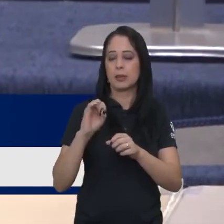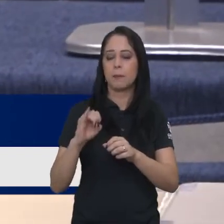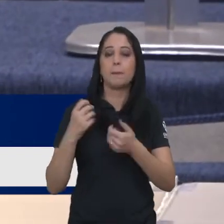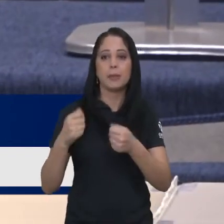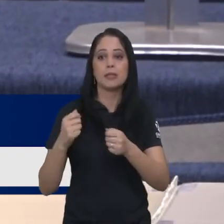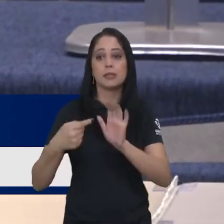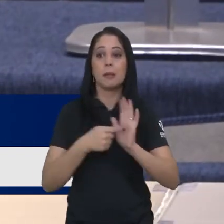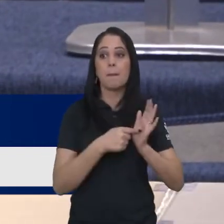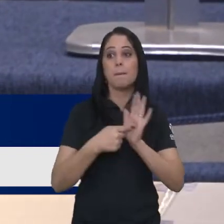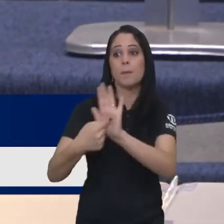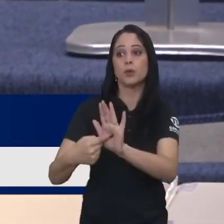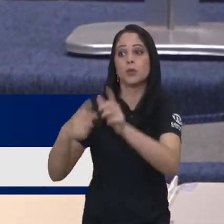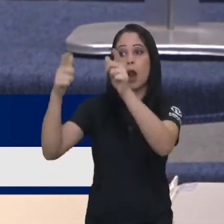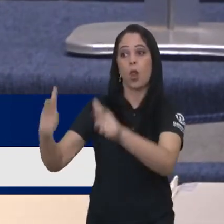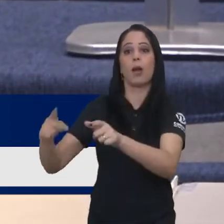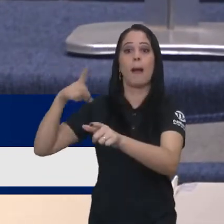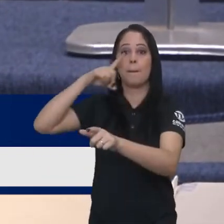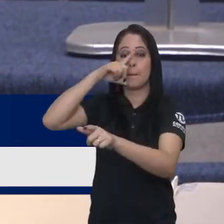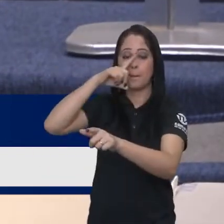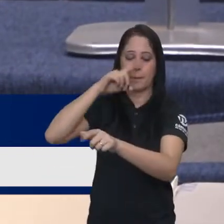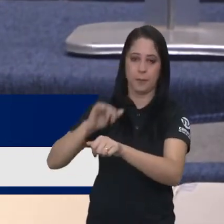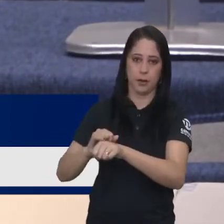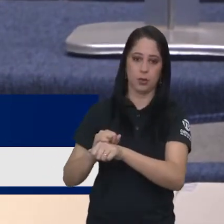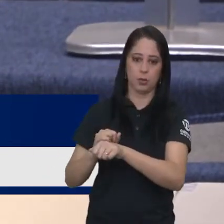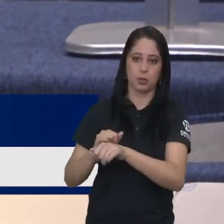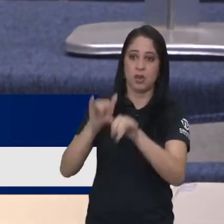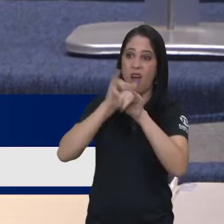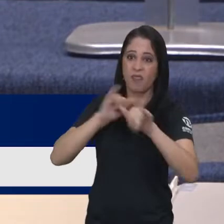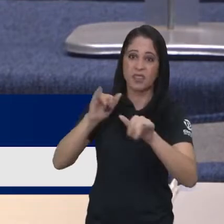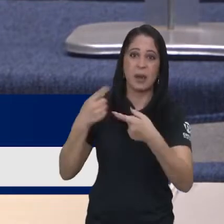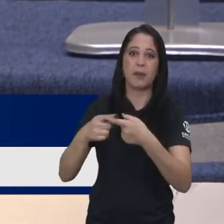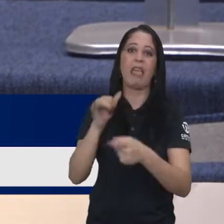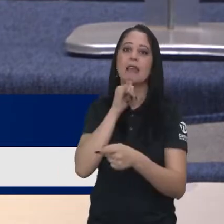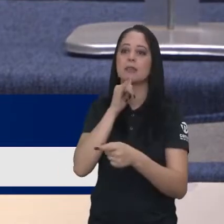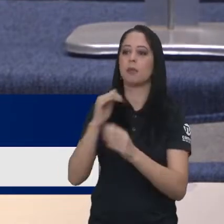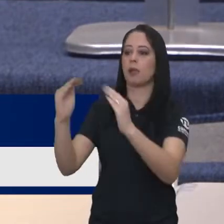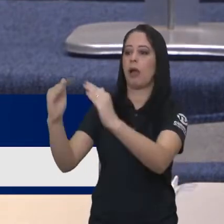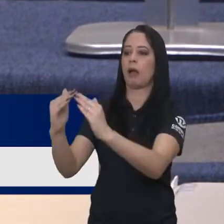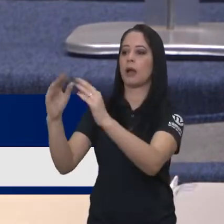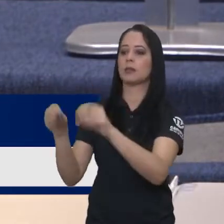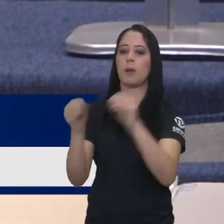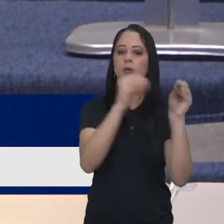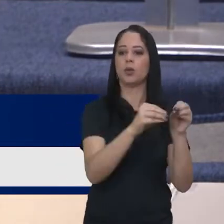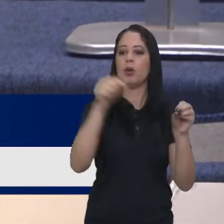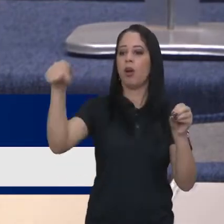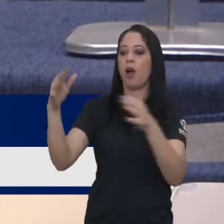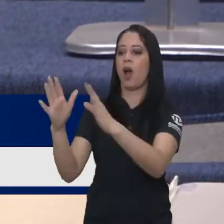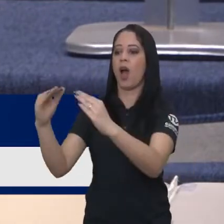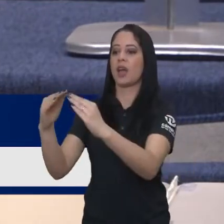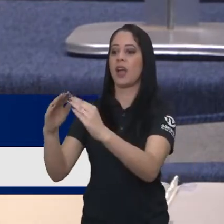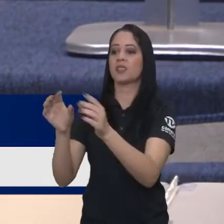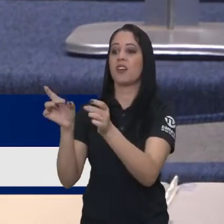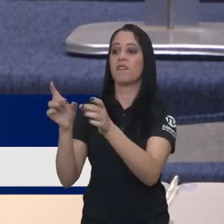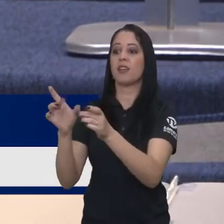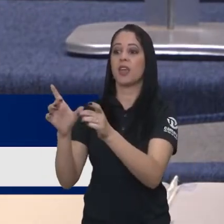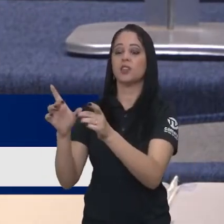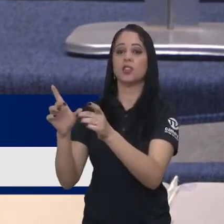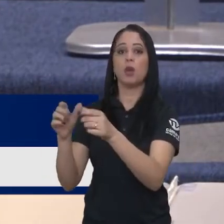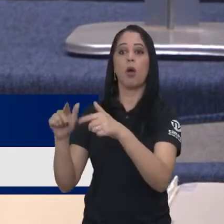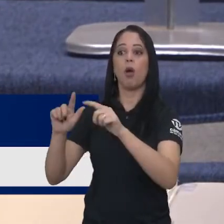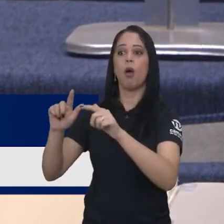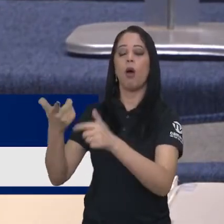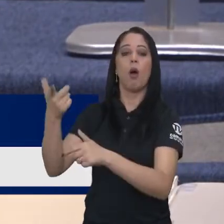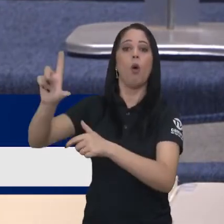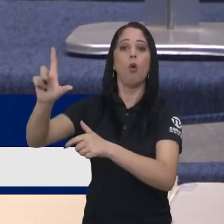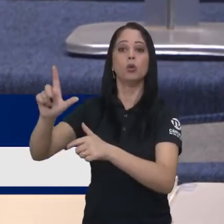a esse risco. É o que tem acontecido, que as pessoas vão passando e o risco continua ali. E piorando, porque como a gente não tem intervenções de